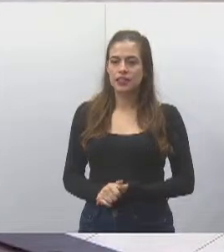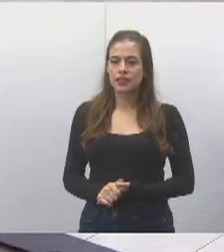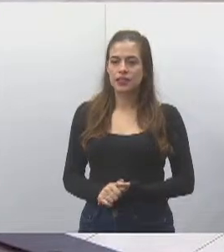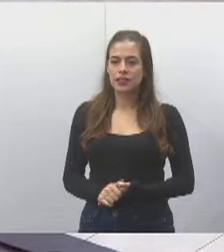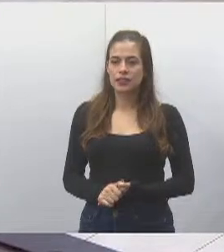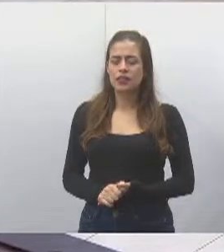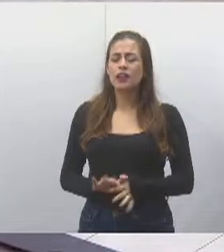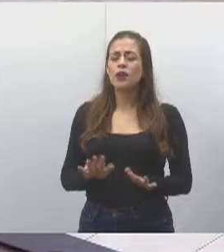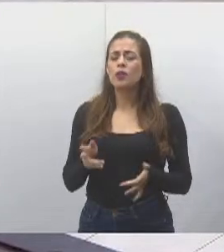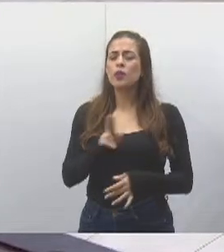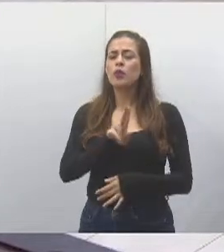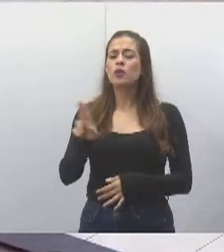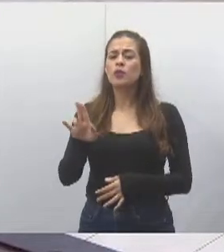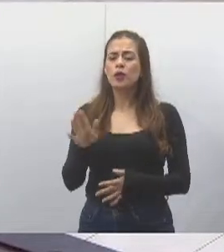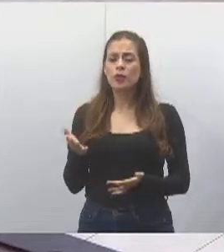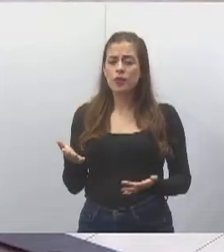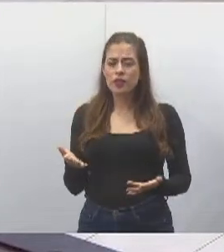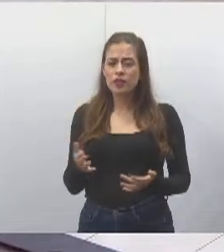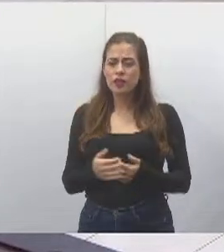Qual o nome mesmo?